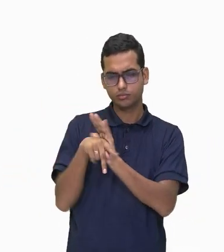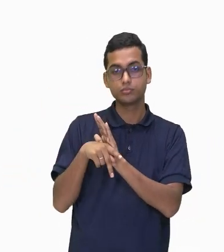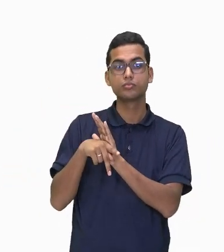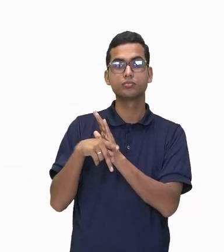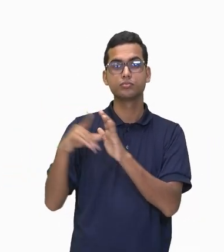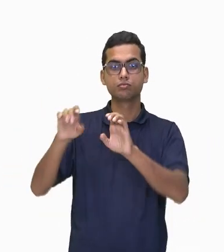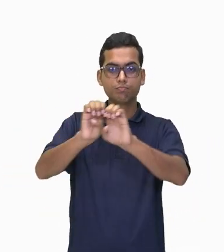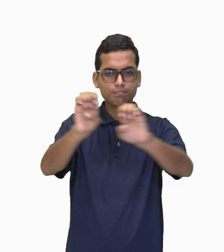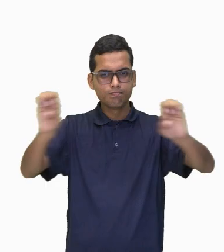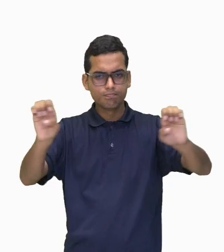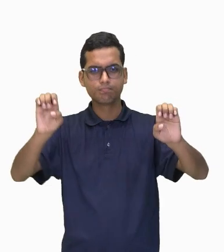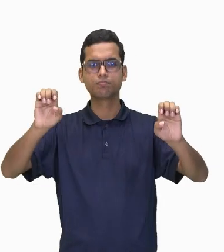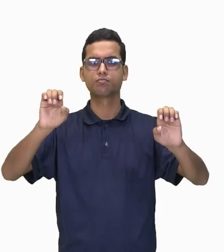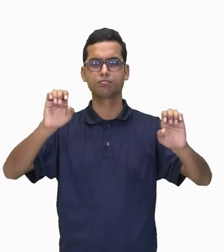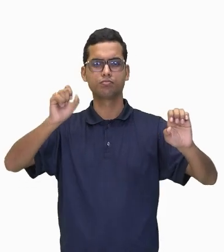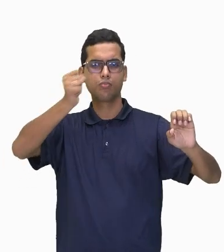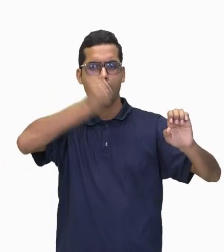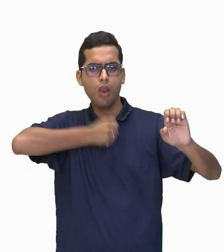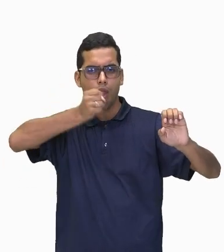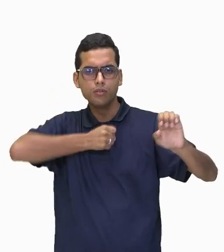equação do sorvete, ó.